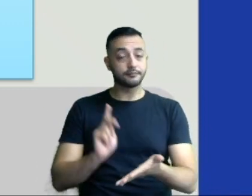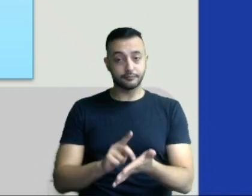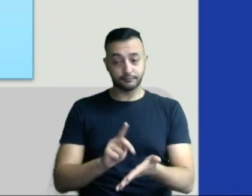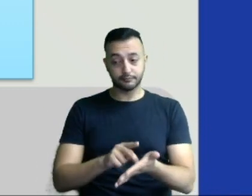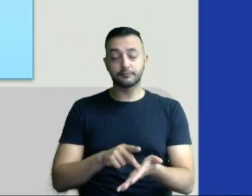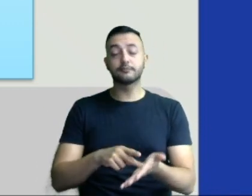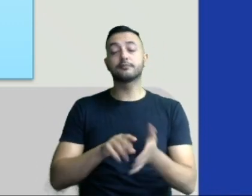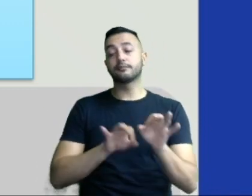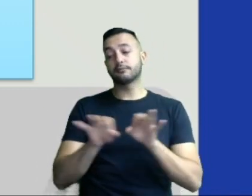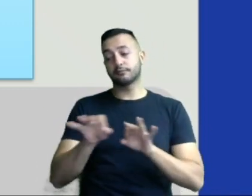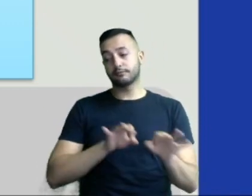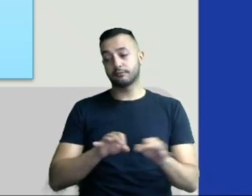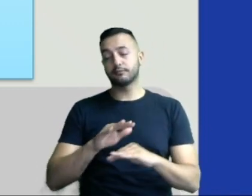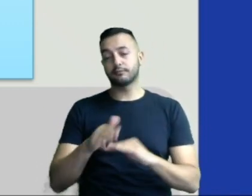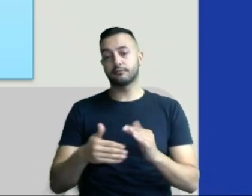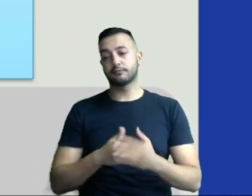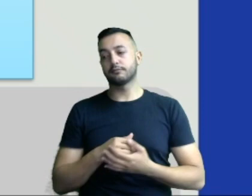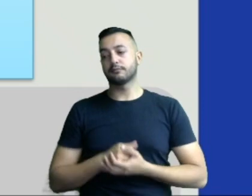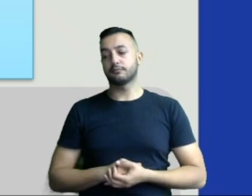analisar os dados levantados.